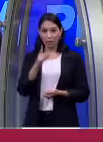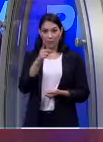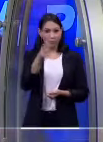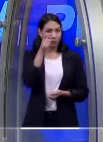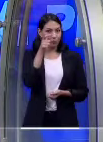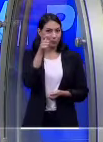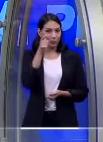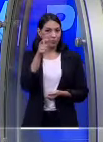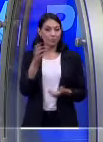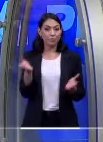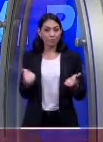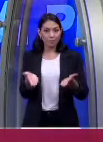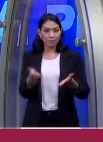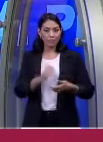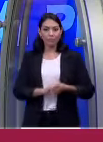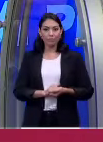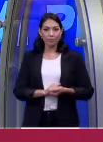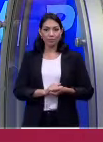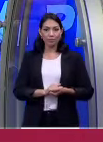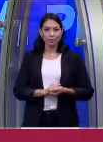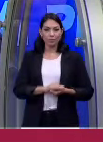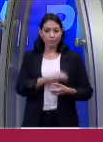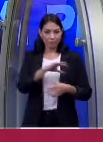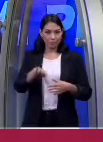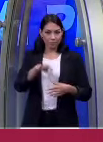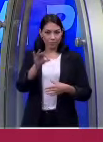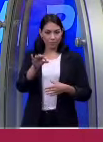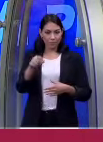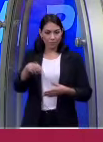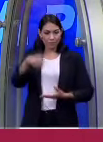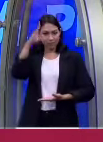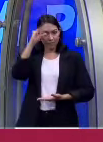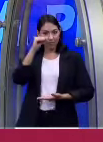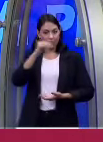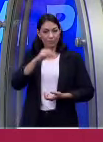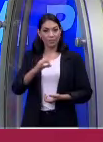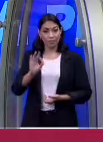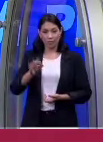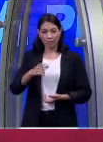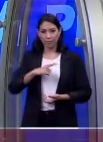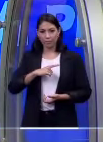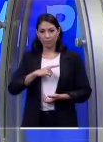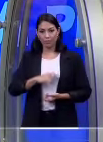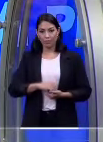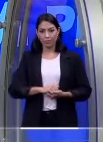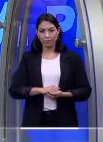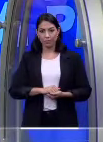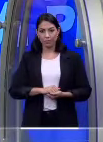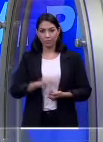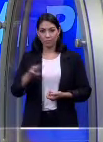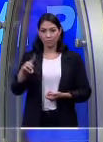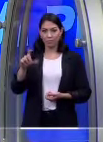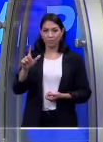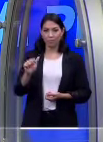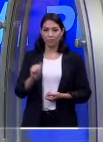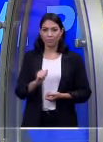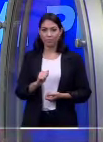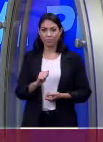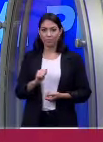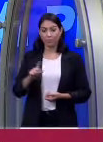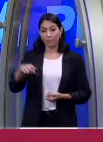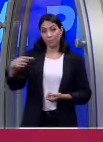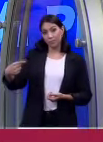Você acompanha a partir de agora os demais sorteios desta noite. Já assistimos ao sorteio da Mega Sena e